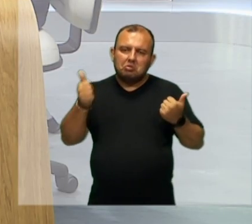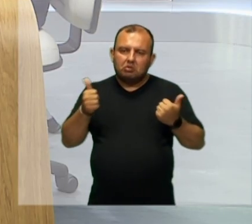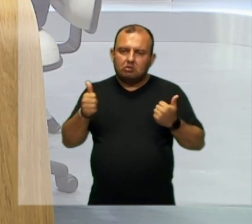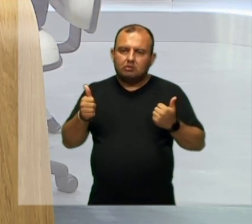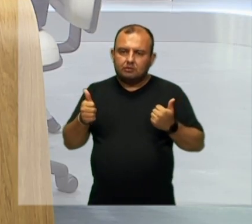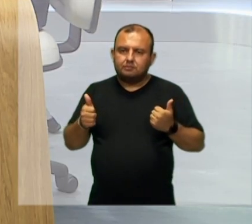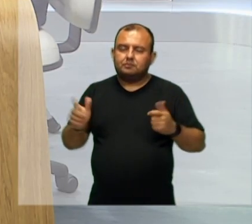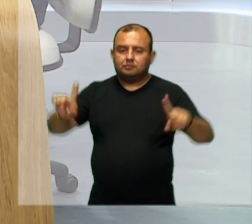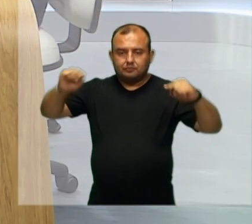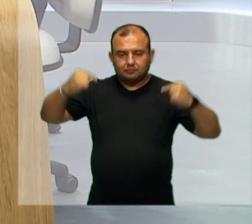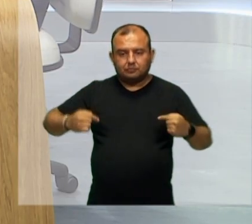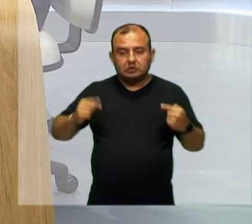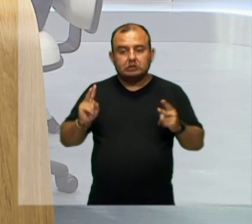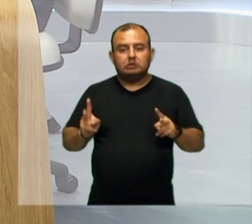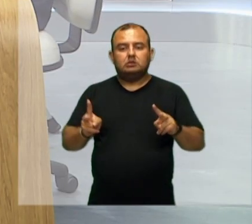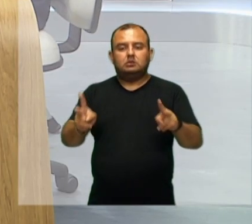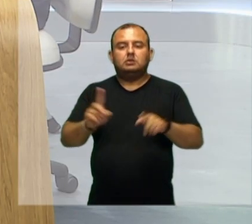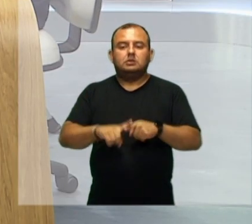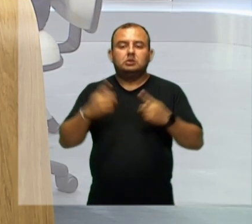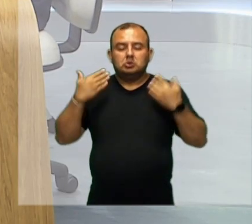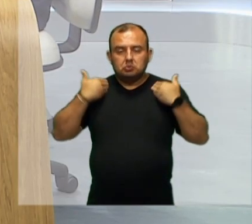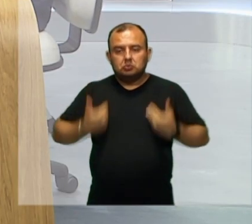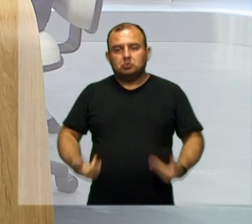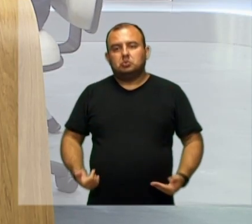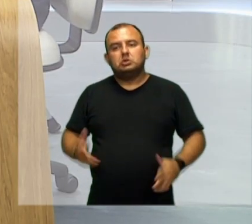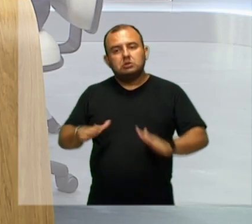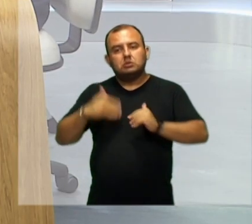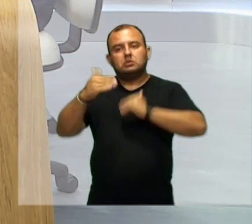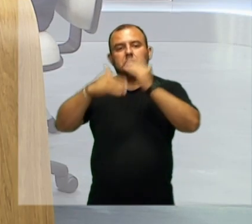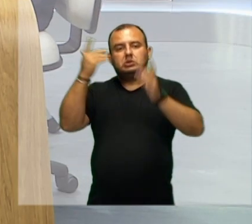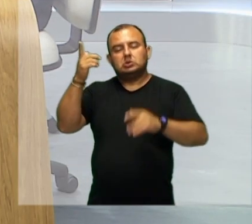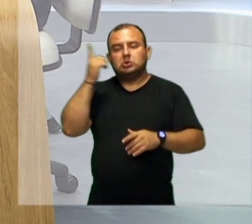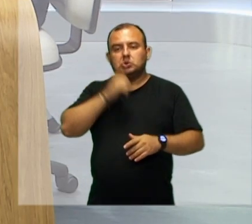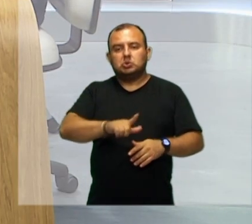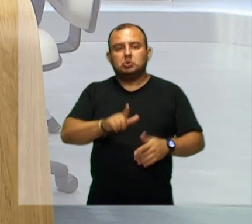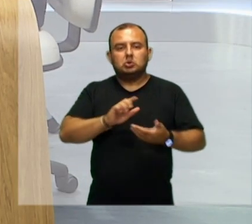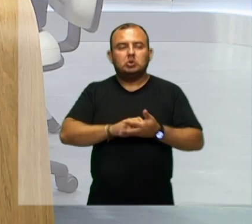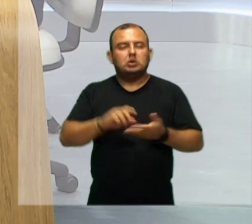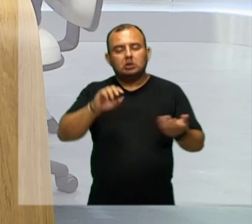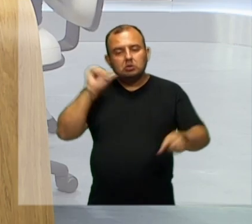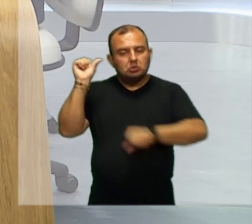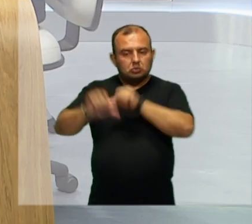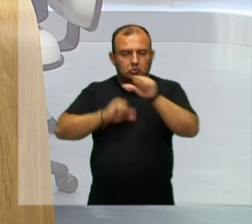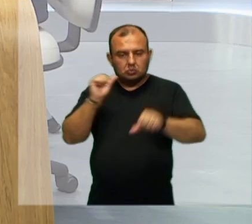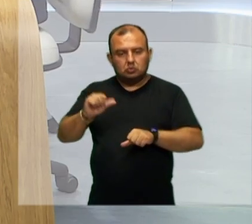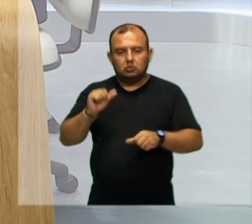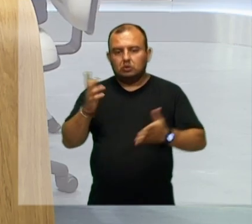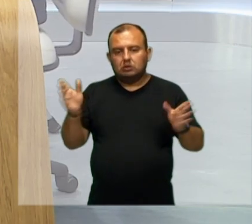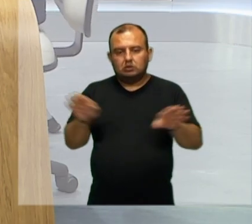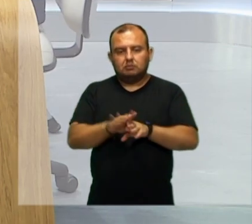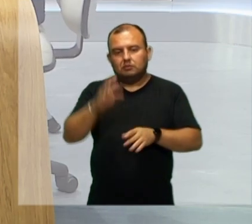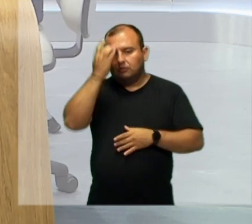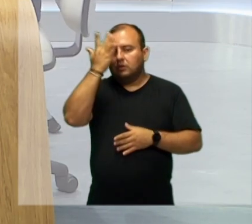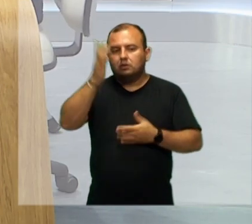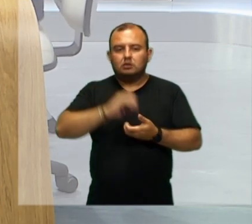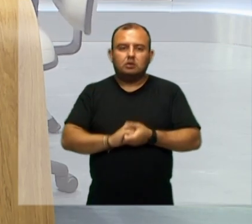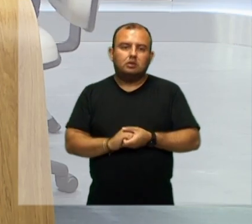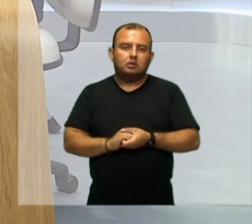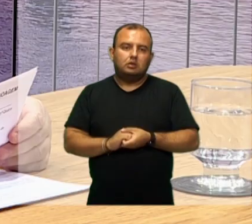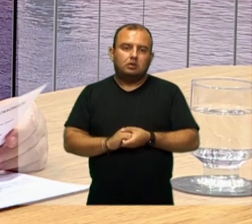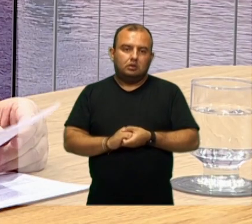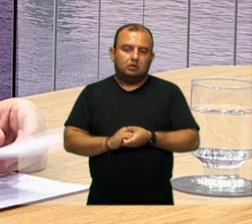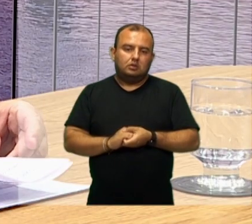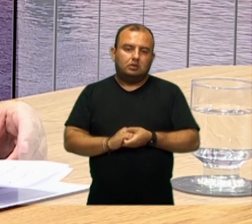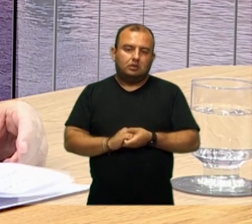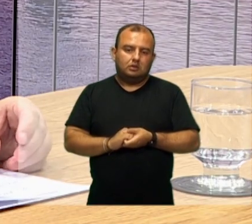ali me desafiando, mas o meu corpo evoluiu ao ponto de transformar aquilo, de certa forma, fácil.